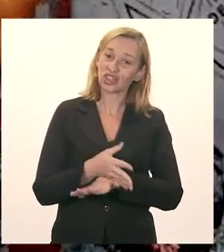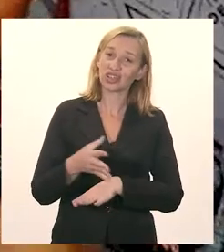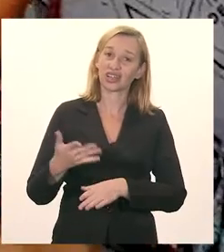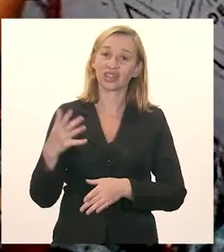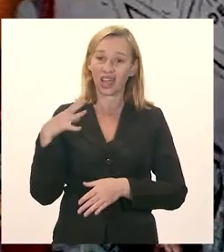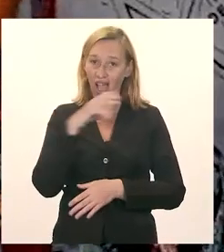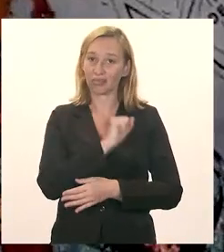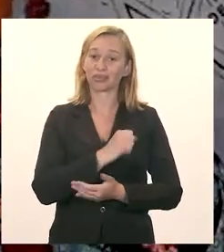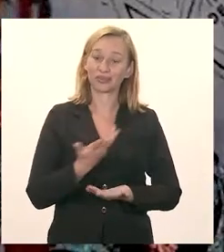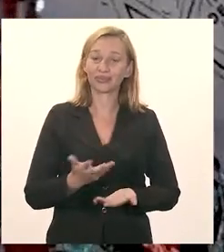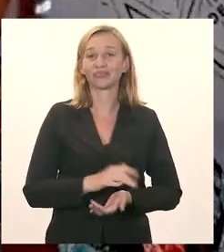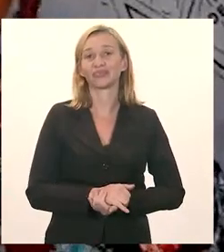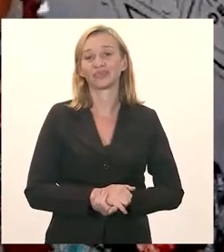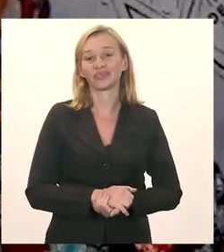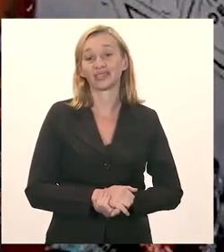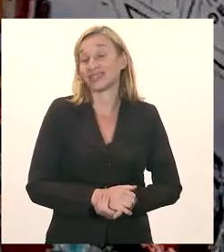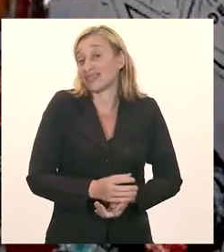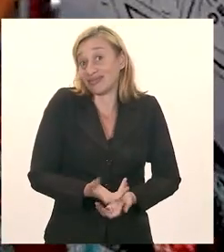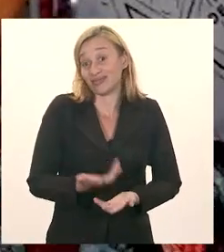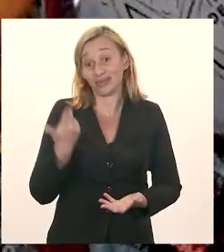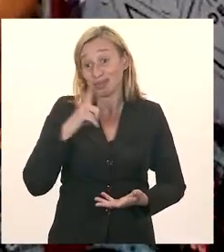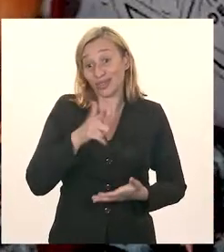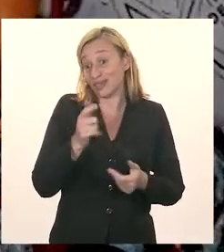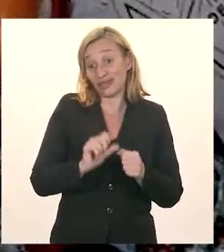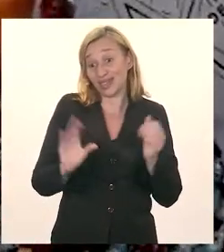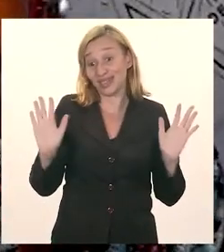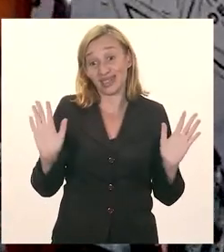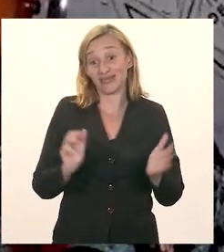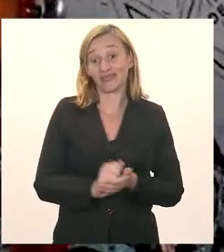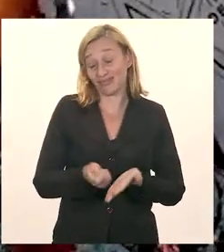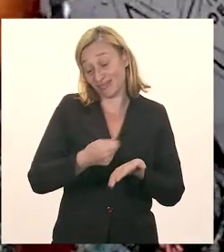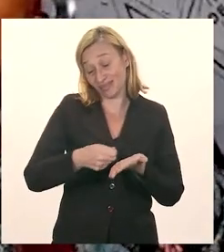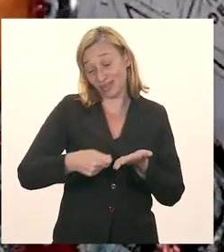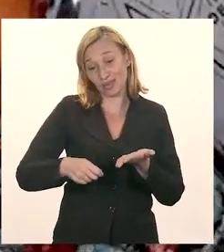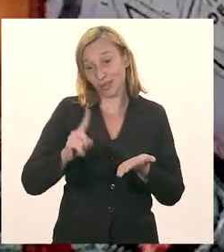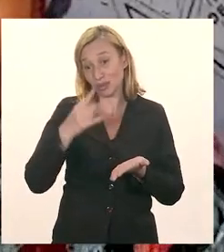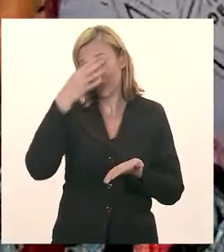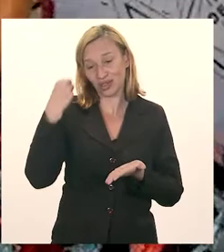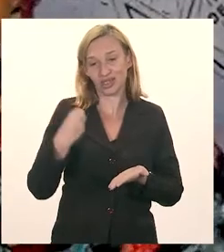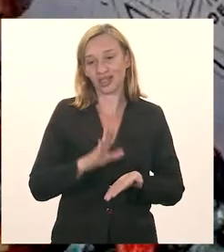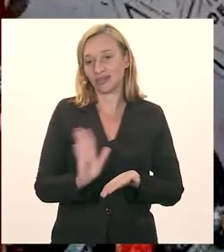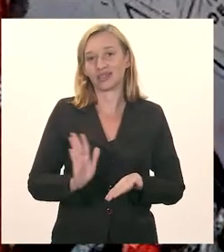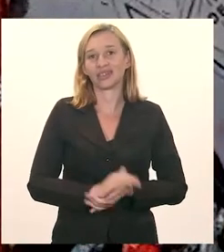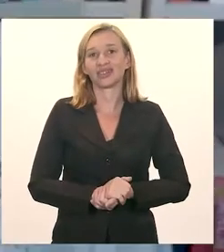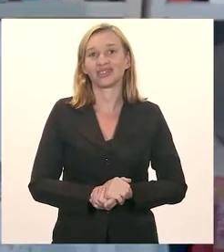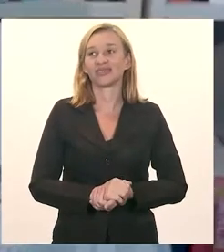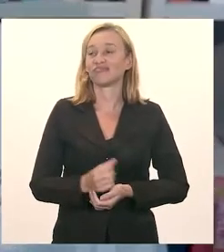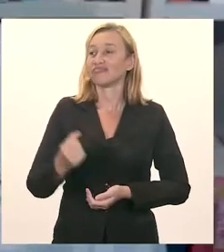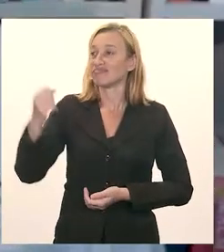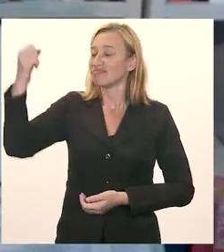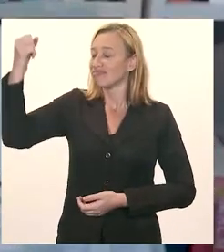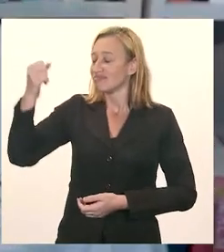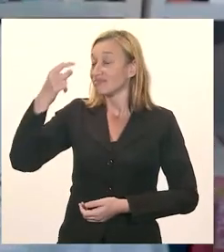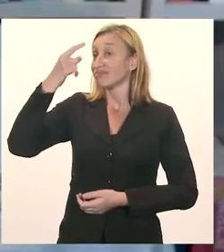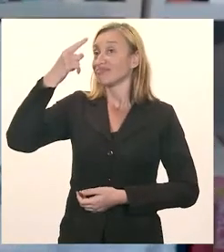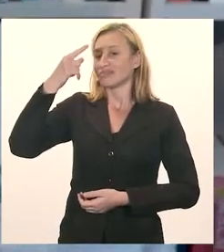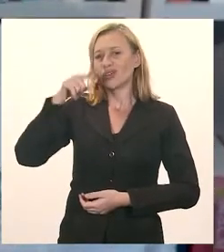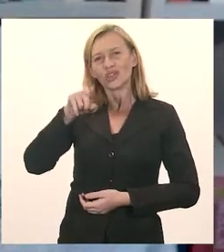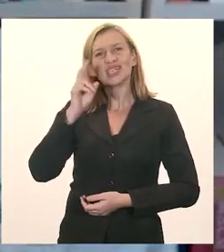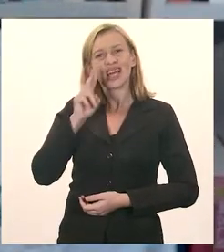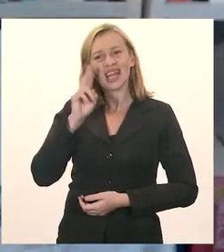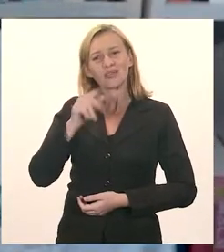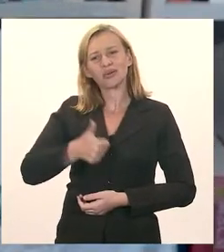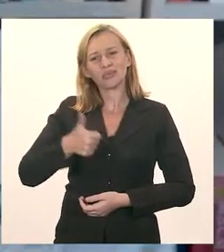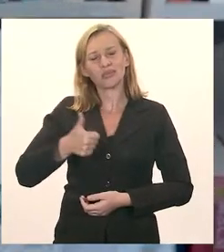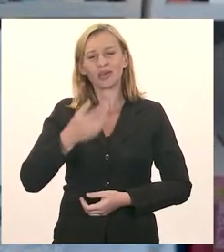vem e aí sai. Eu só anoto para não esquecer. É inspiração, né? Mas você